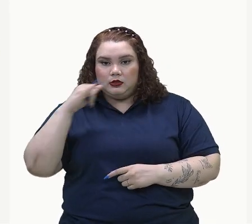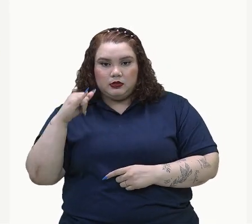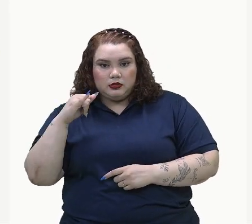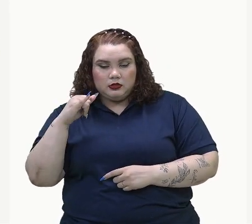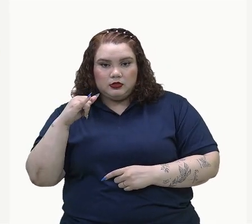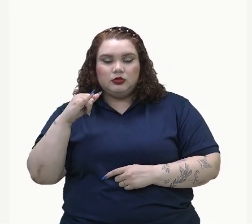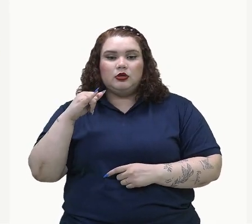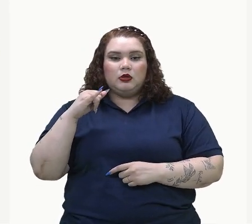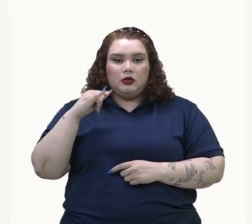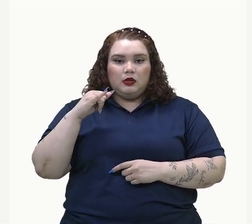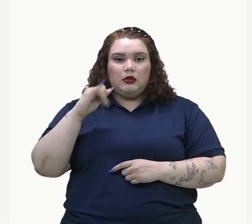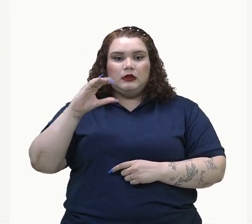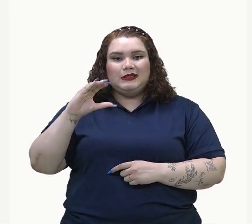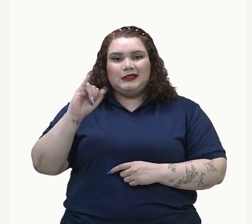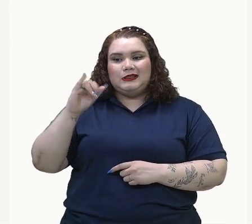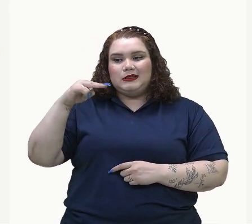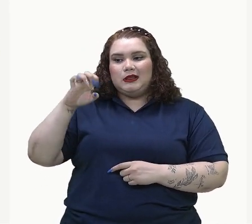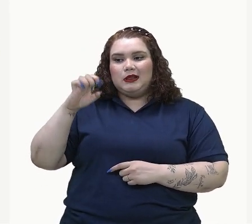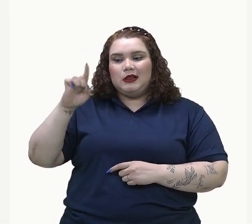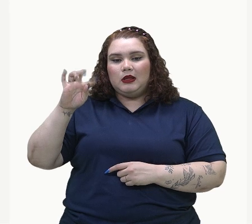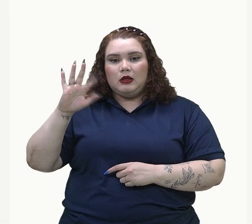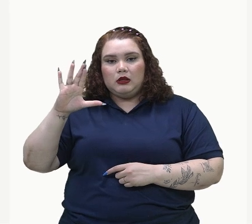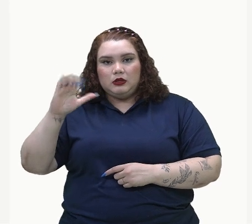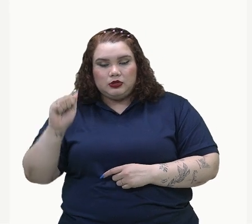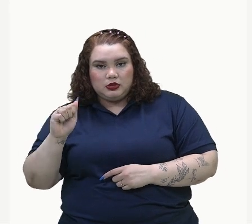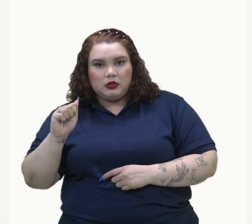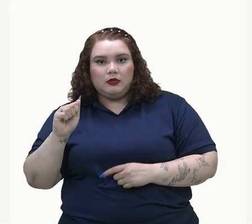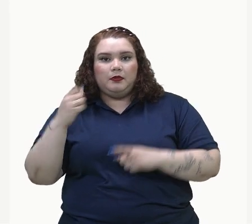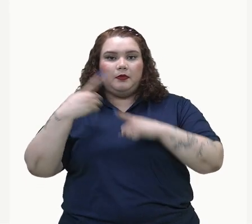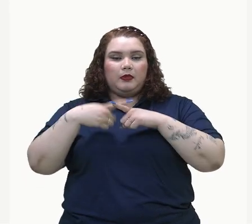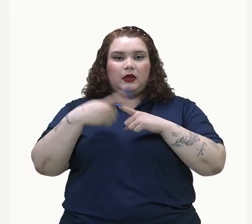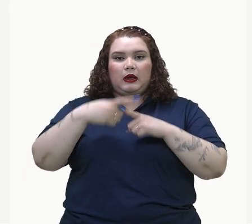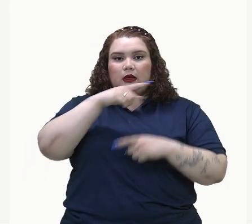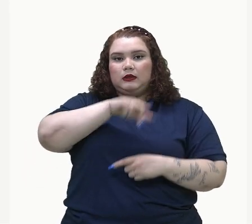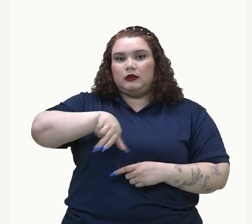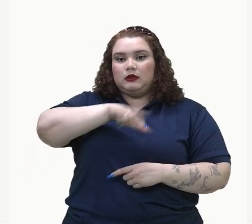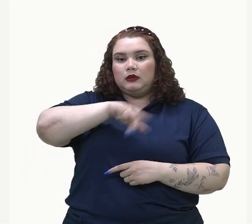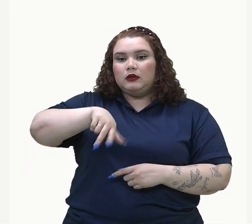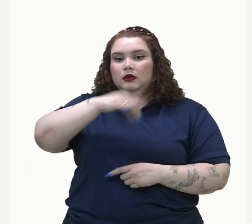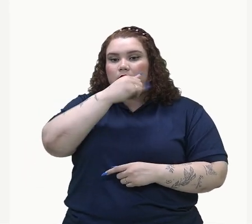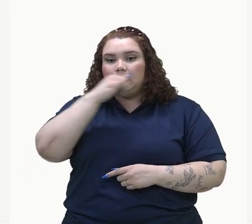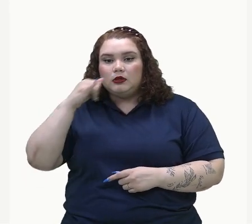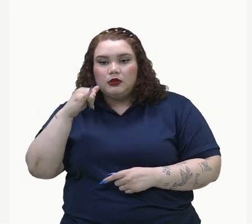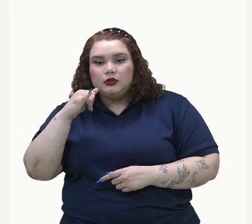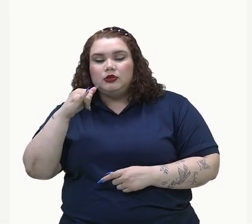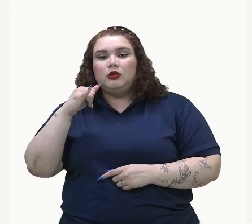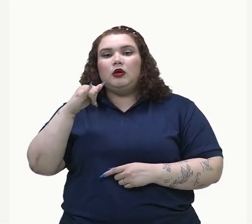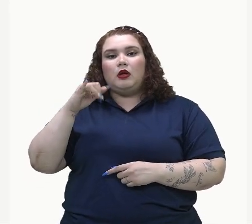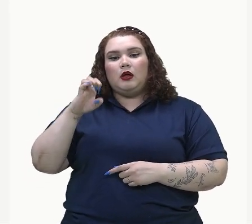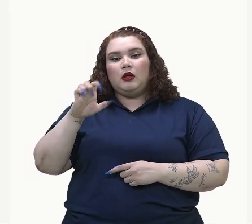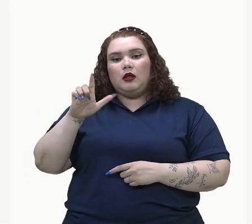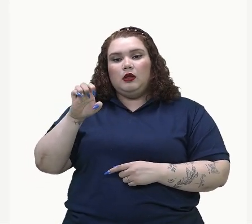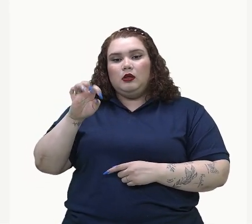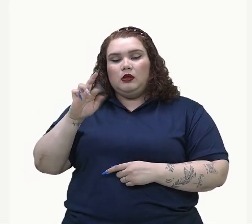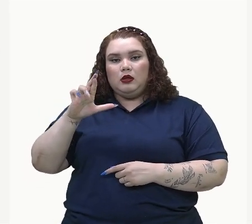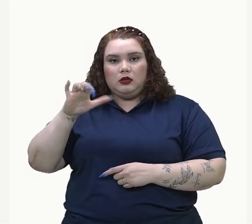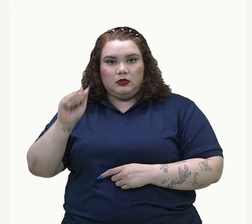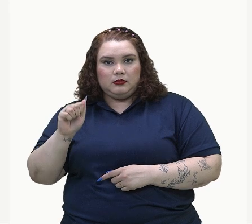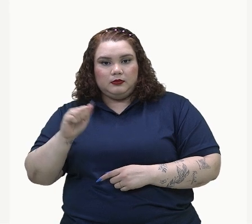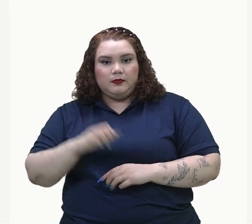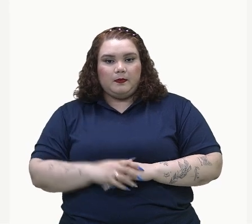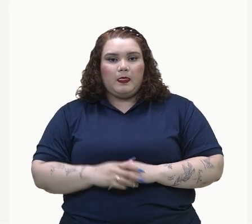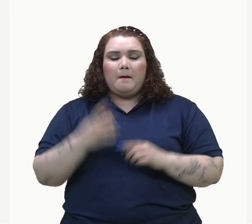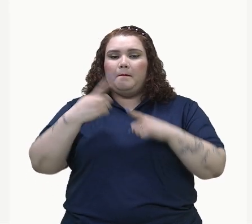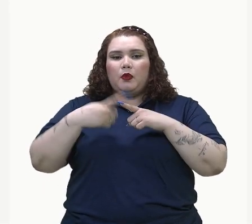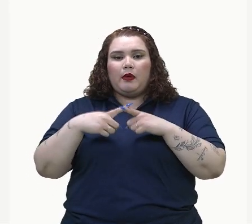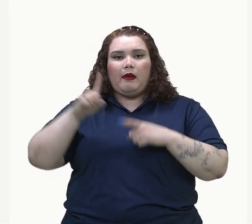energia cinética, aliás? O que ela não é energia elétrica. Por que ela é energia cinética?